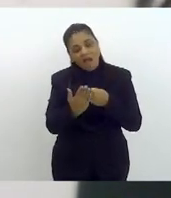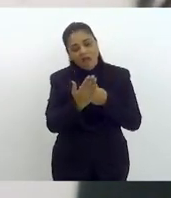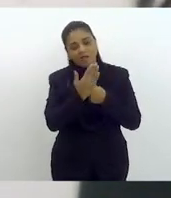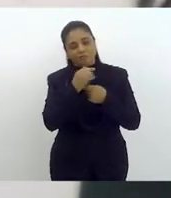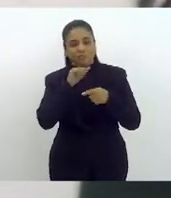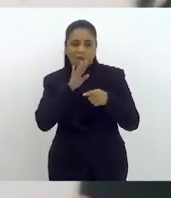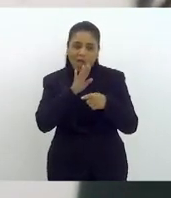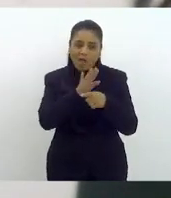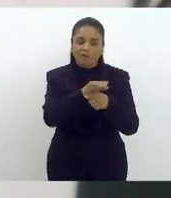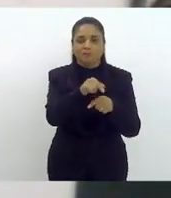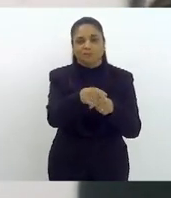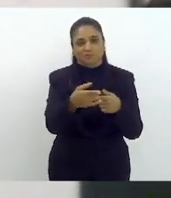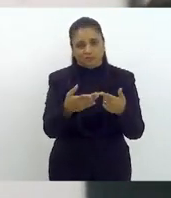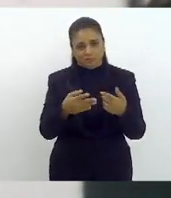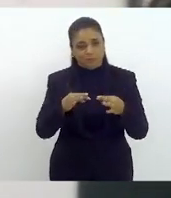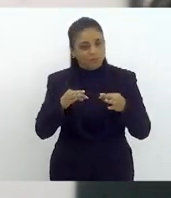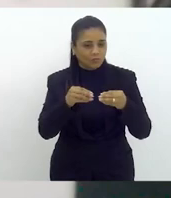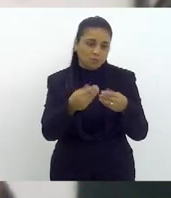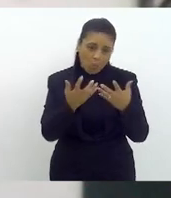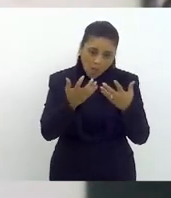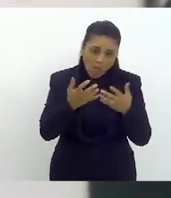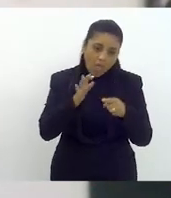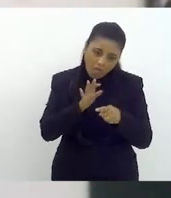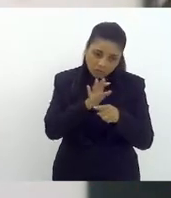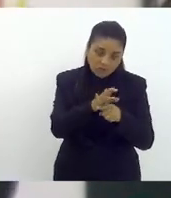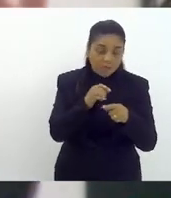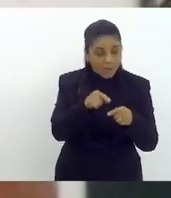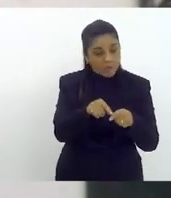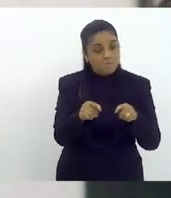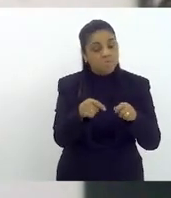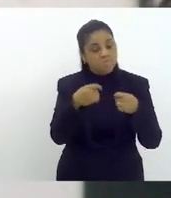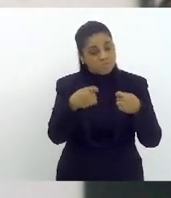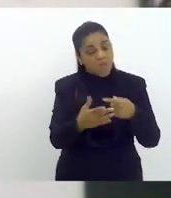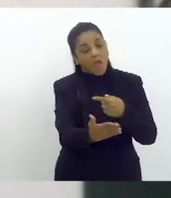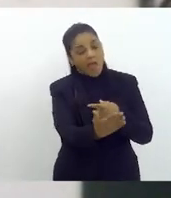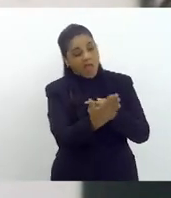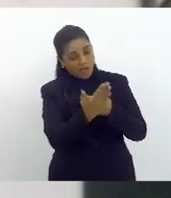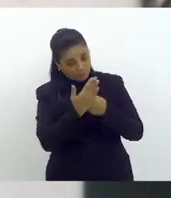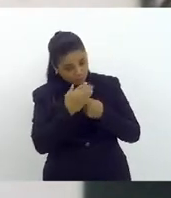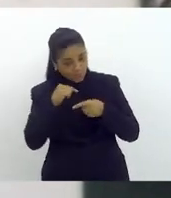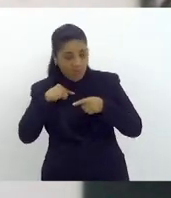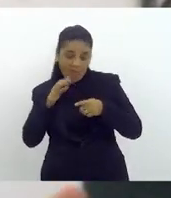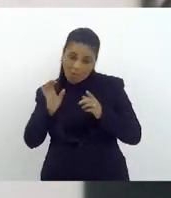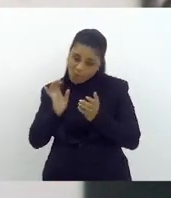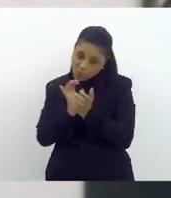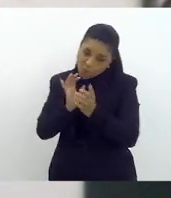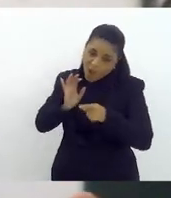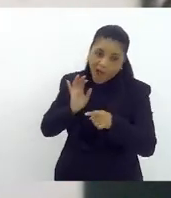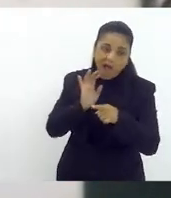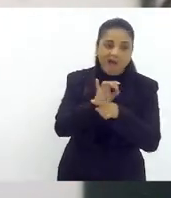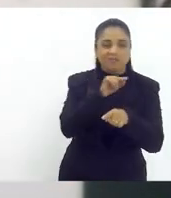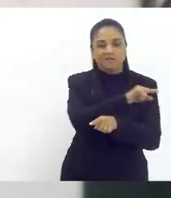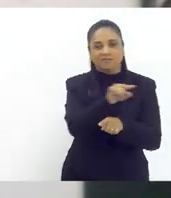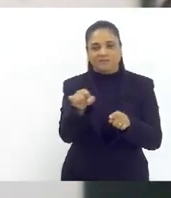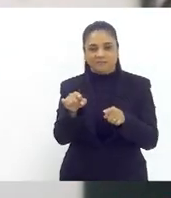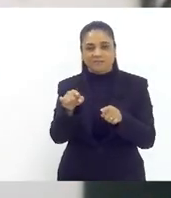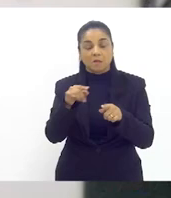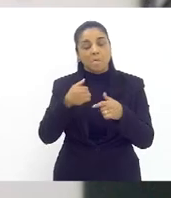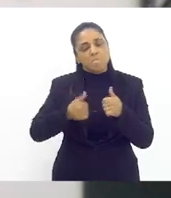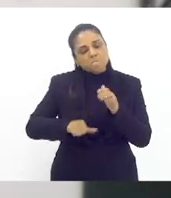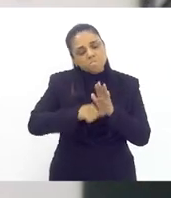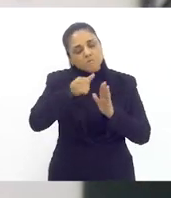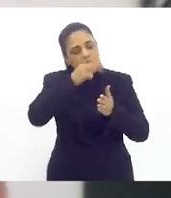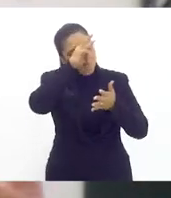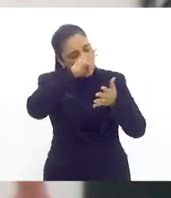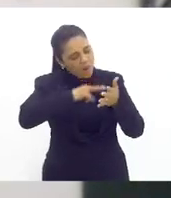a gente quer ajudar todos mas ajude a gente ajudar vocês então se vocês puderem primeiro ler com